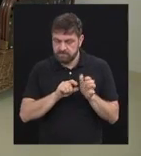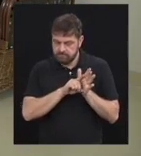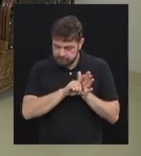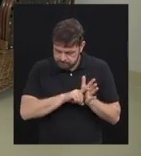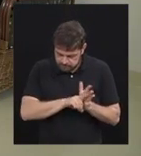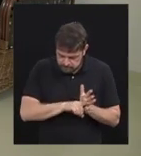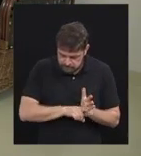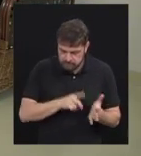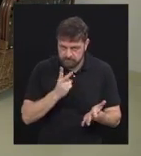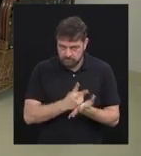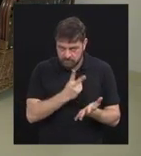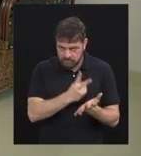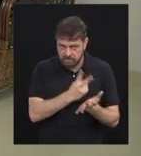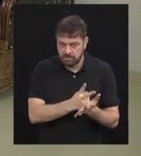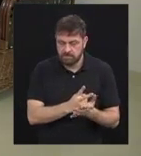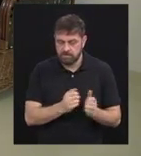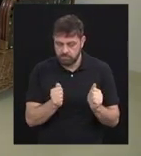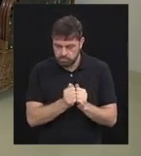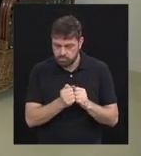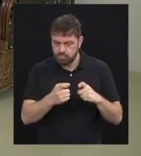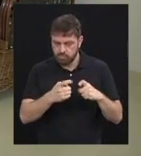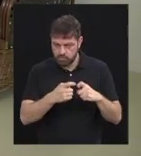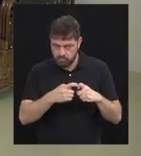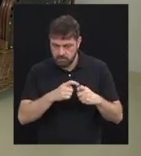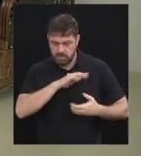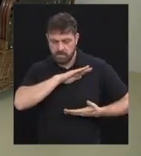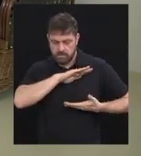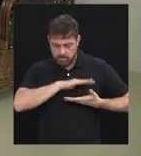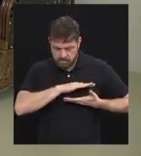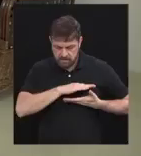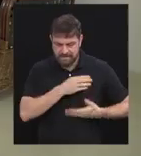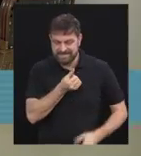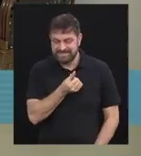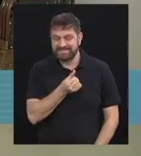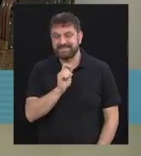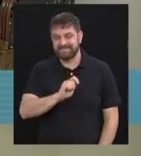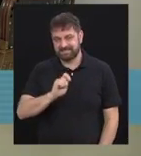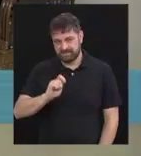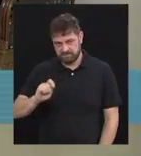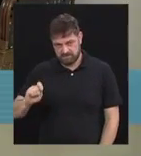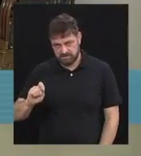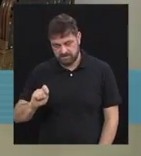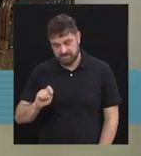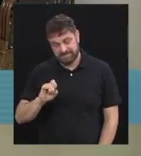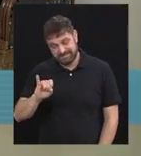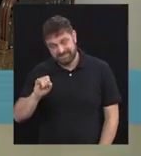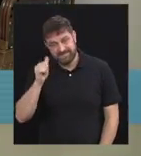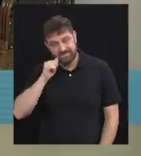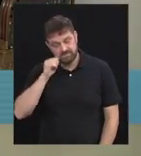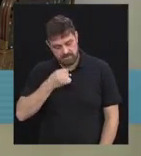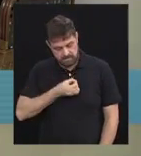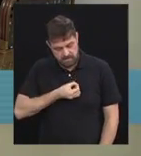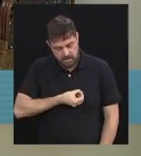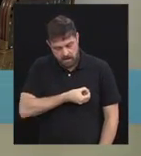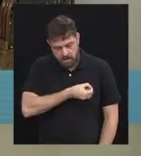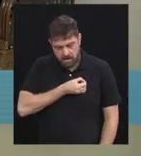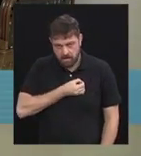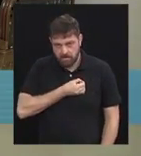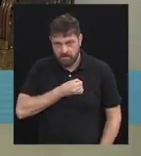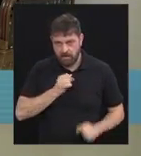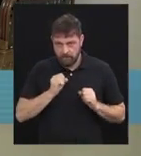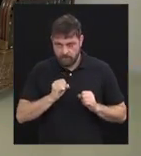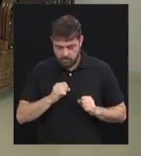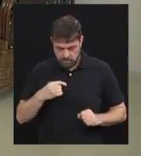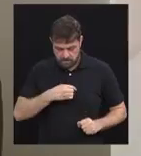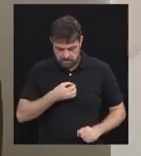fazer um acompanhamento bem de perto. Às vezes fazer mamografia a cada 6 meses. Doutor, cistos podem causar ou virar